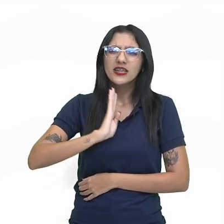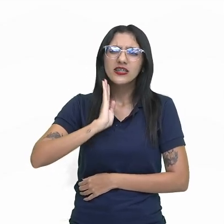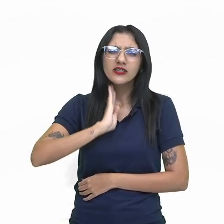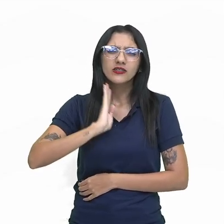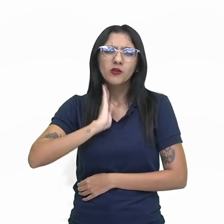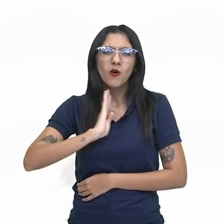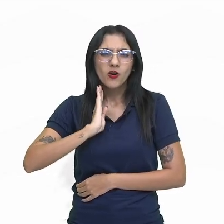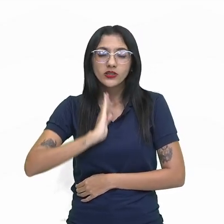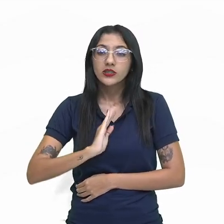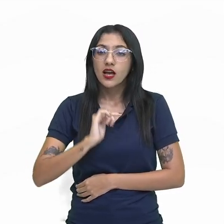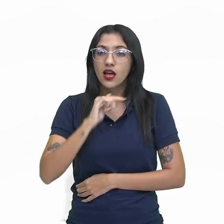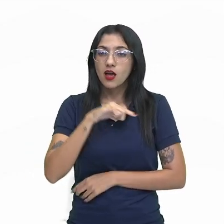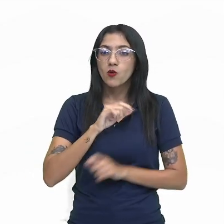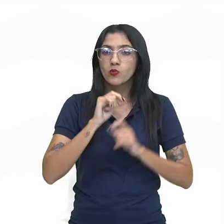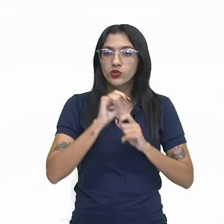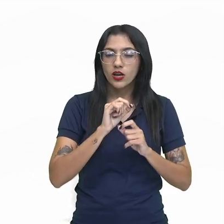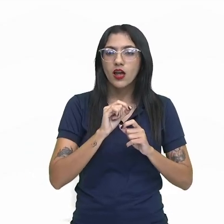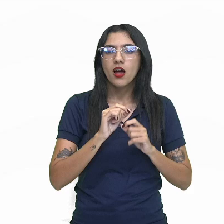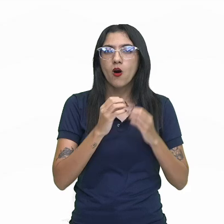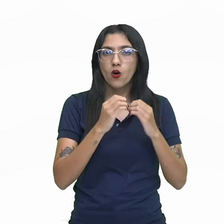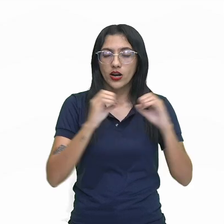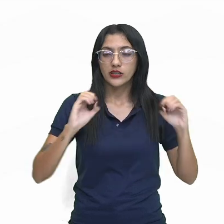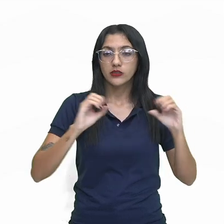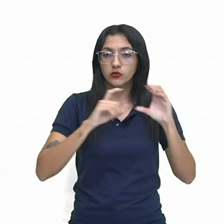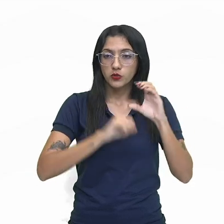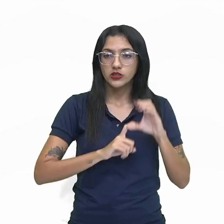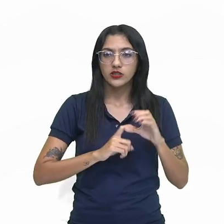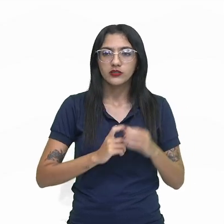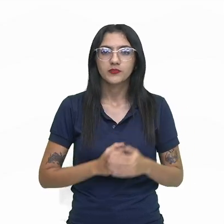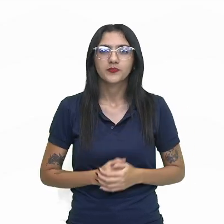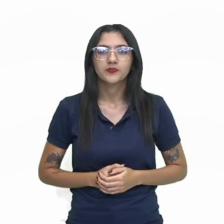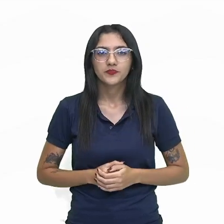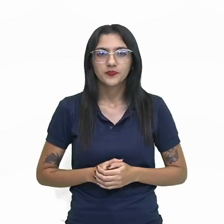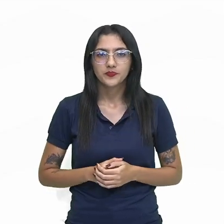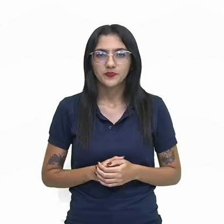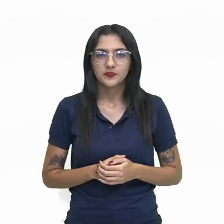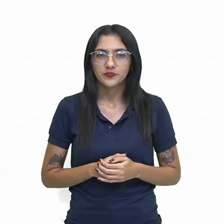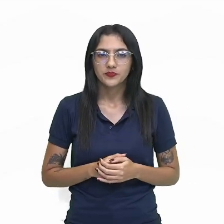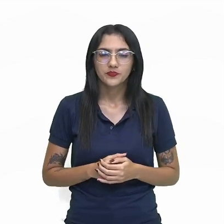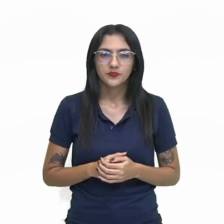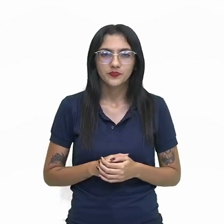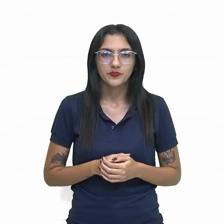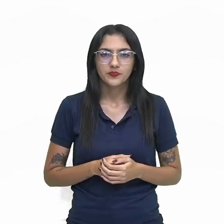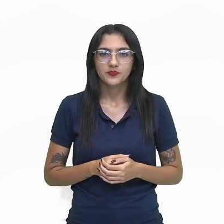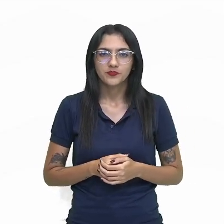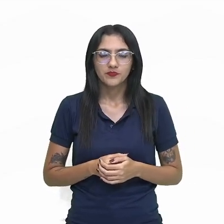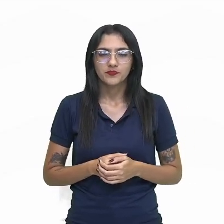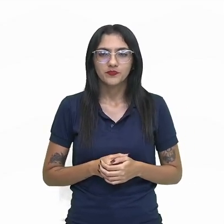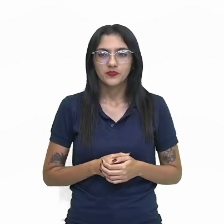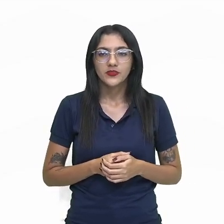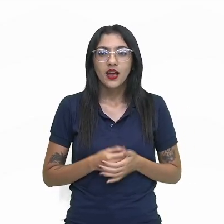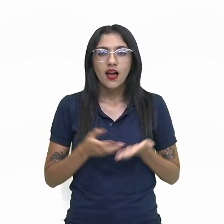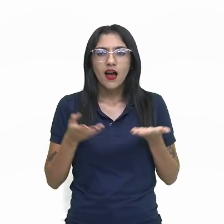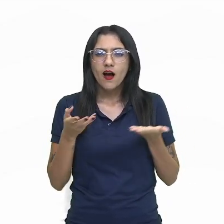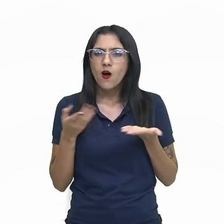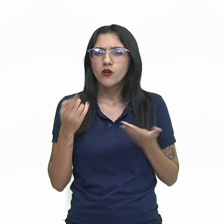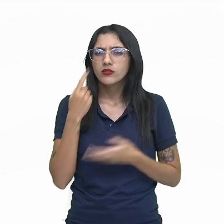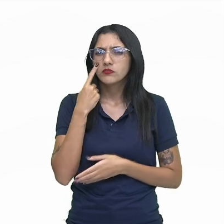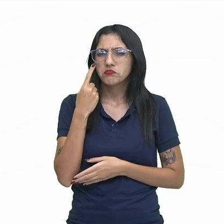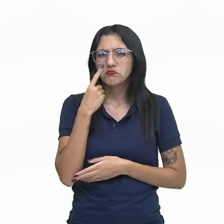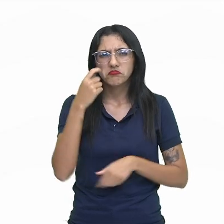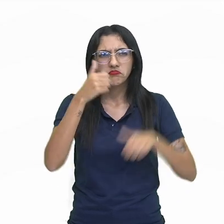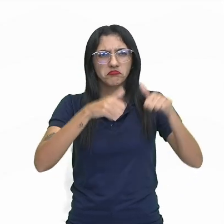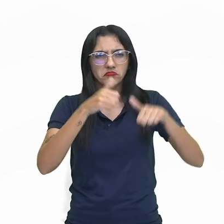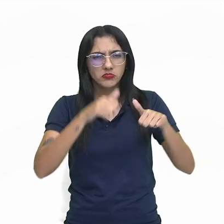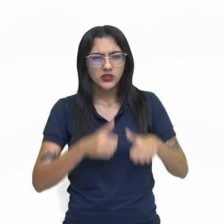é a subordinada. Então, agora eu vou verificar se essa